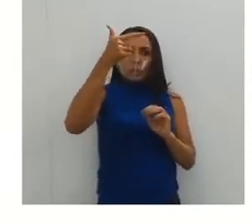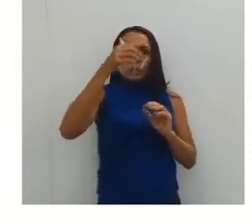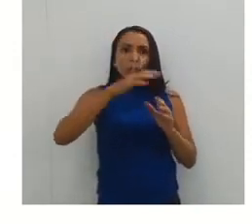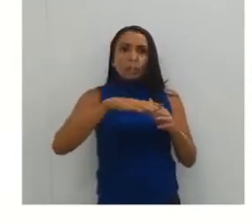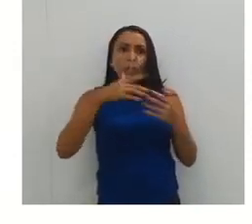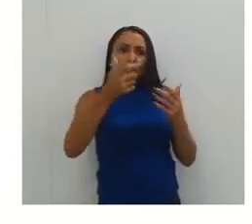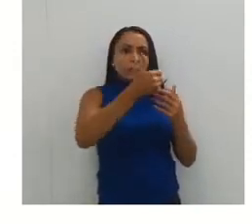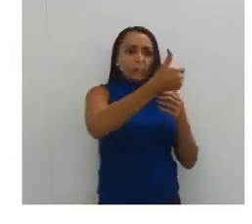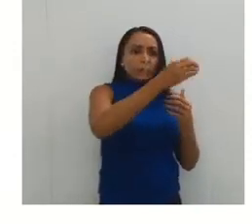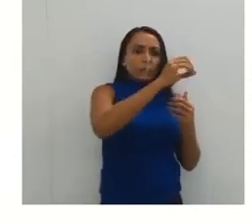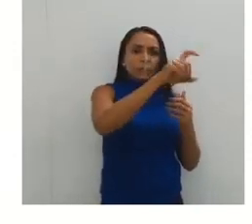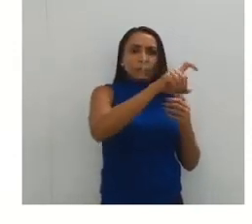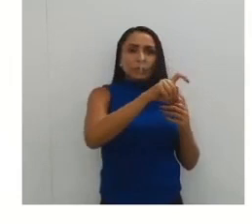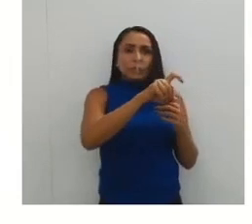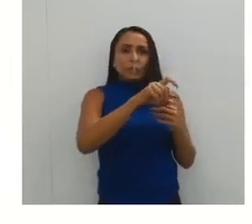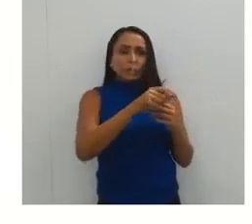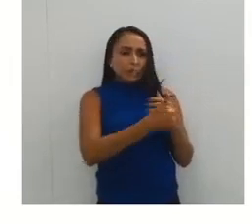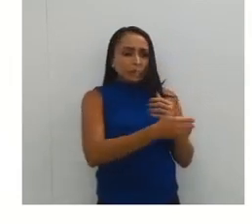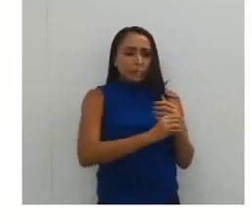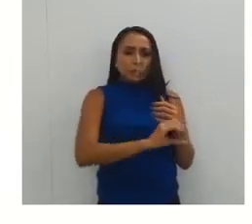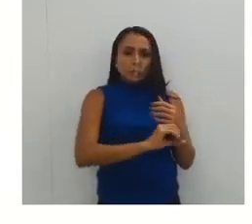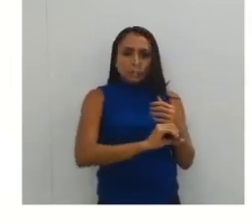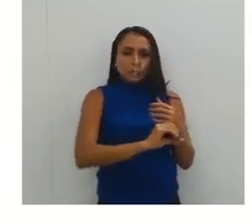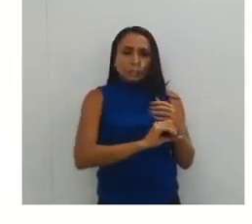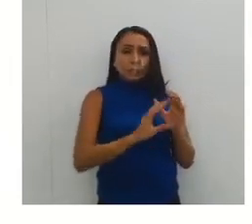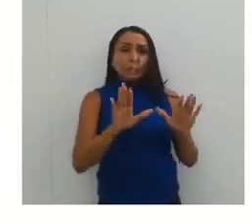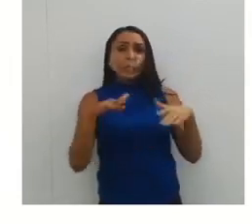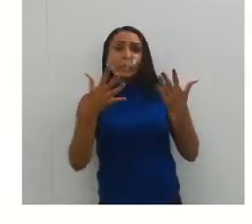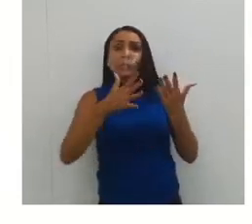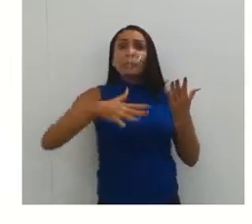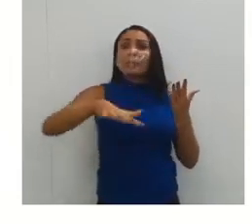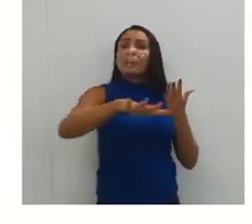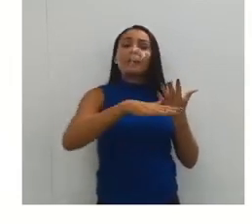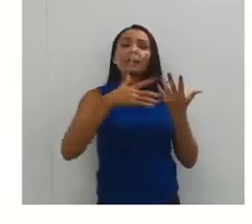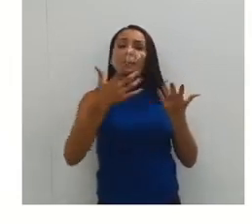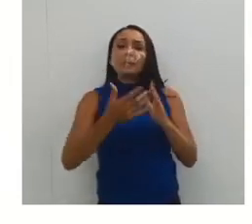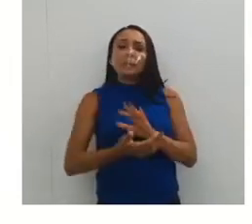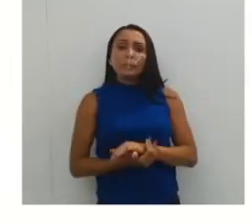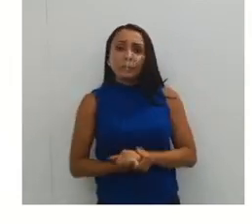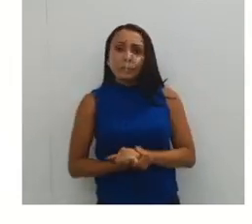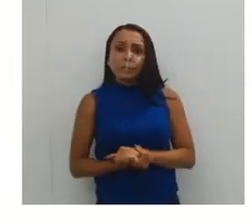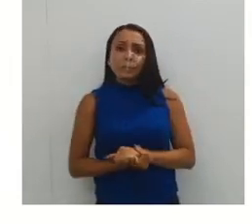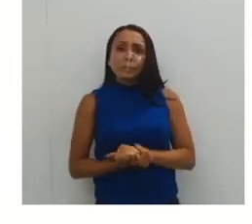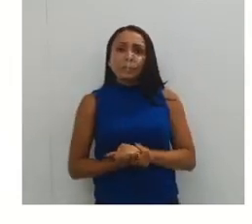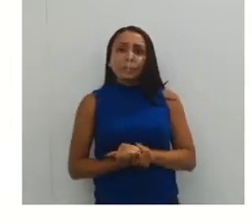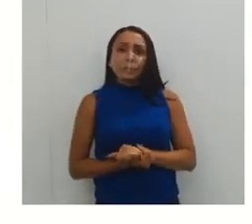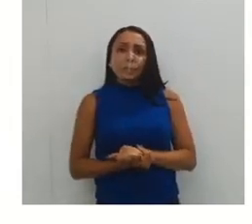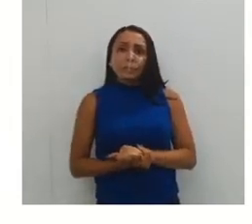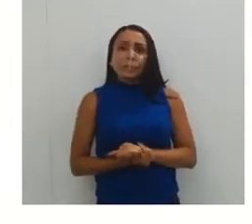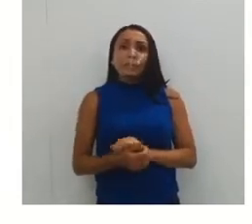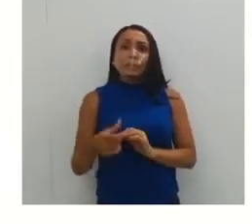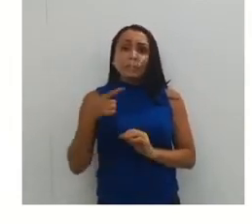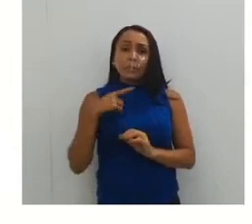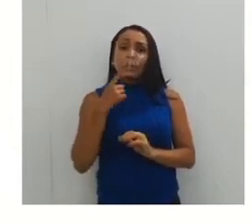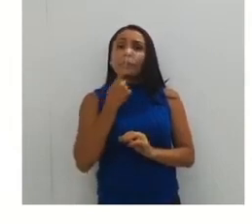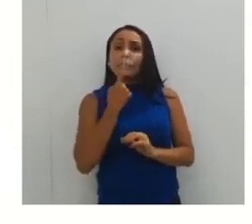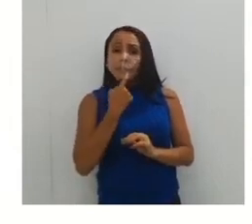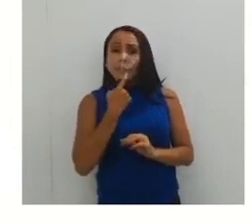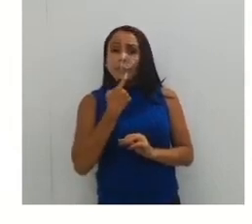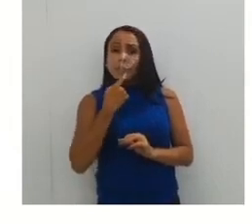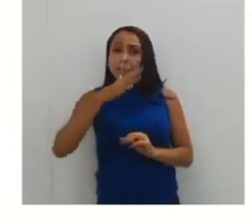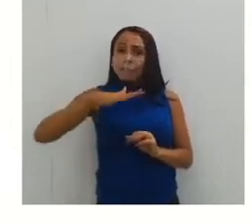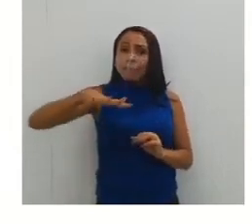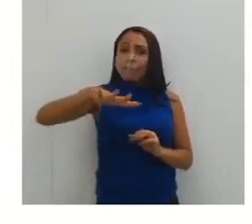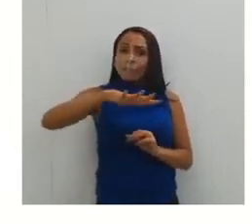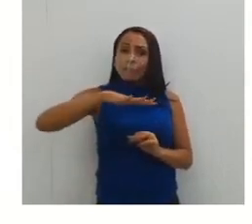aqui é 10x e aqui é 100. Qual é a área disso aí? Vamos ver. Se eu tenho essa área vermelha, vamos